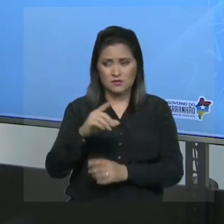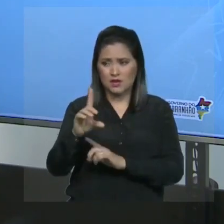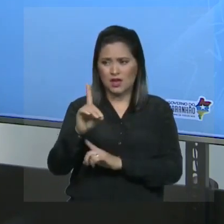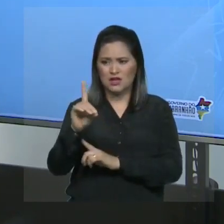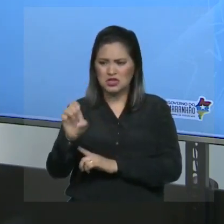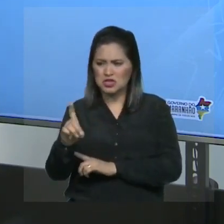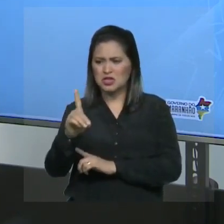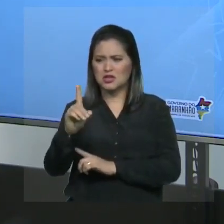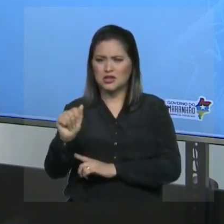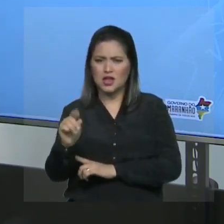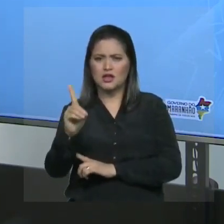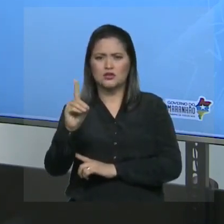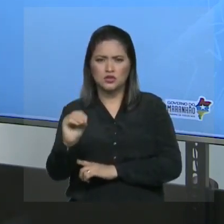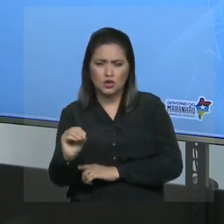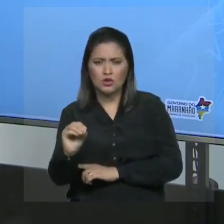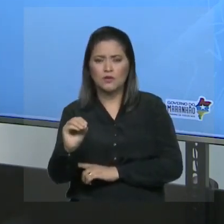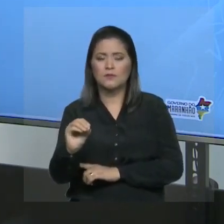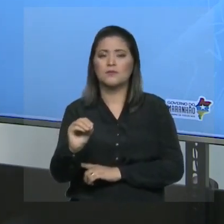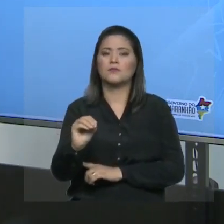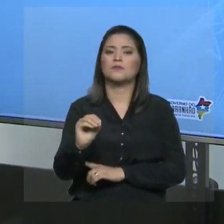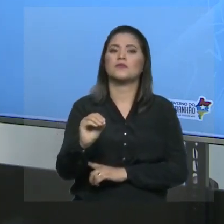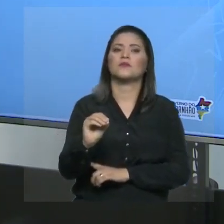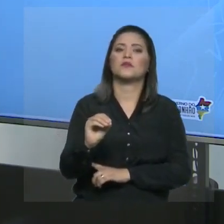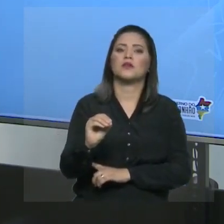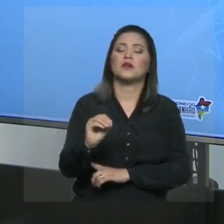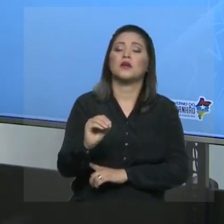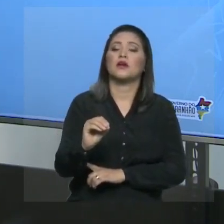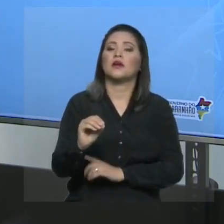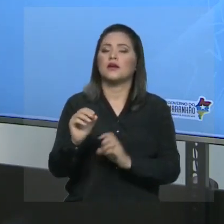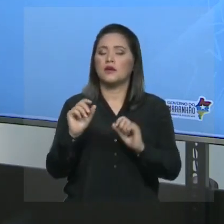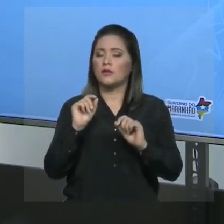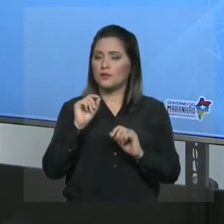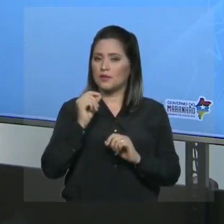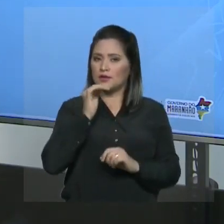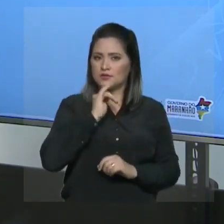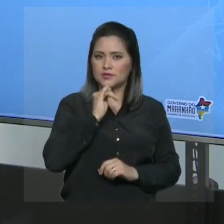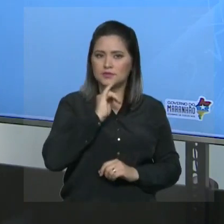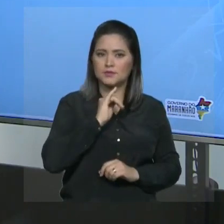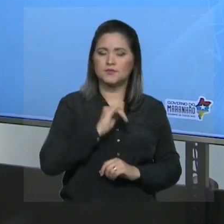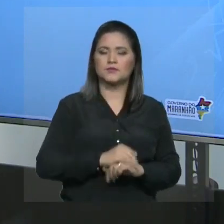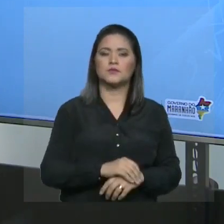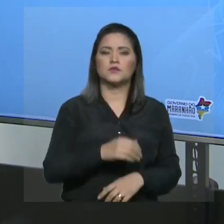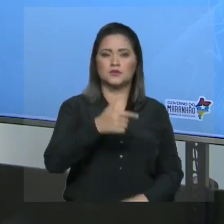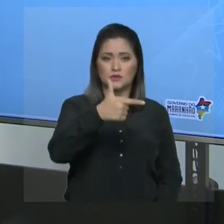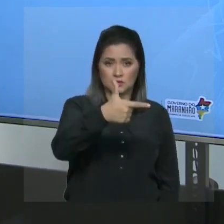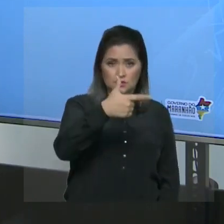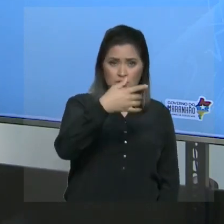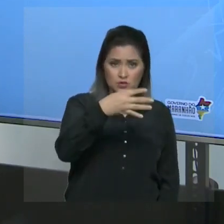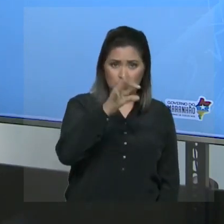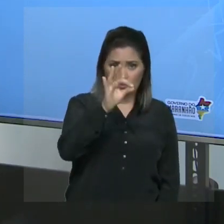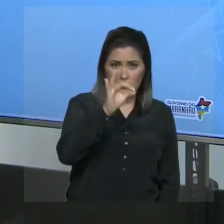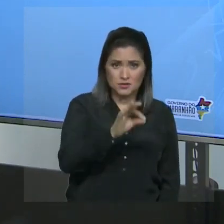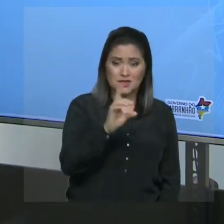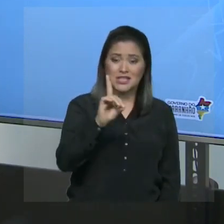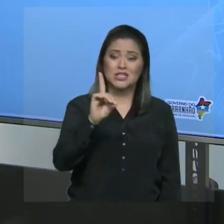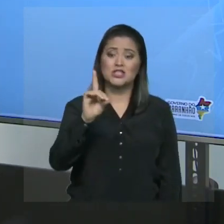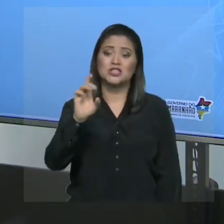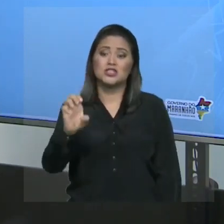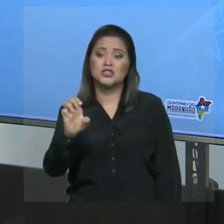seguinte. Por exemplo, 24% de 150. Esse de vai ser